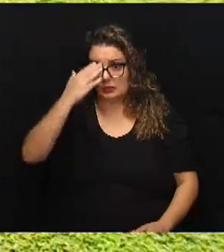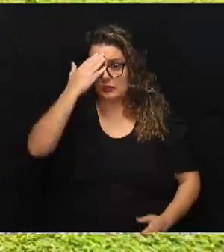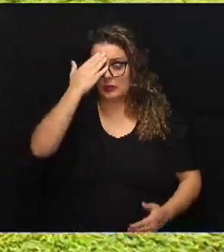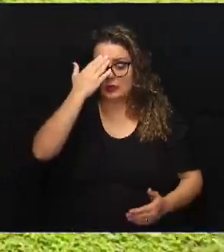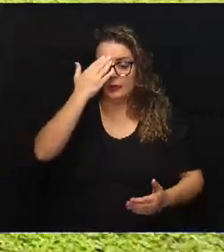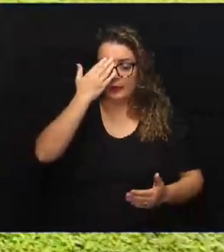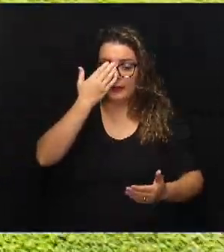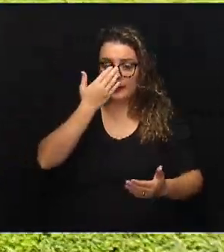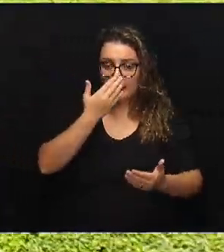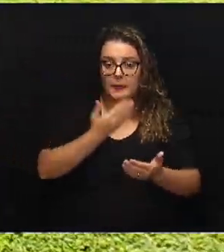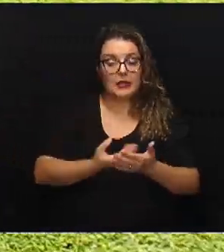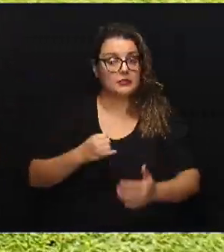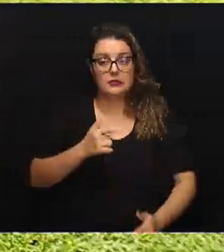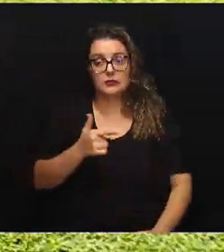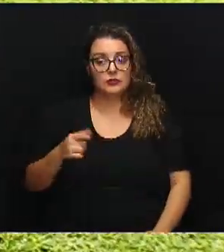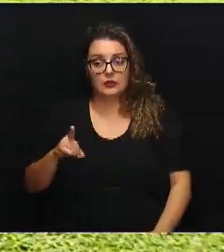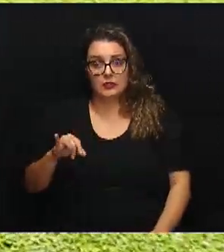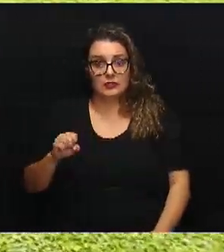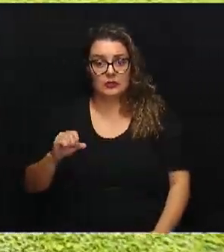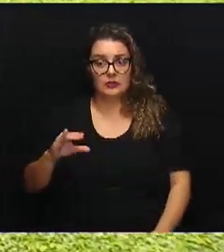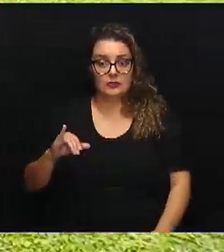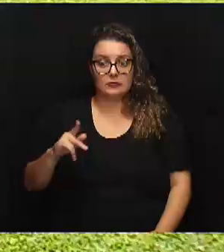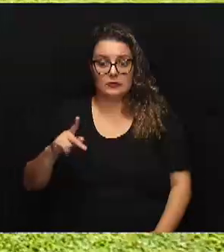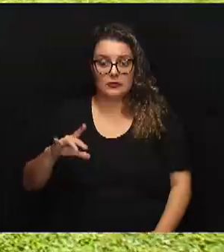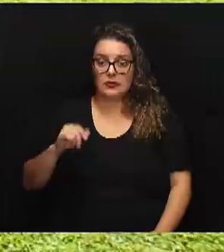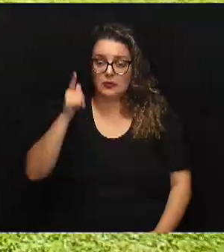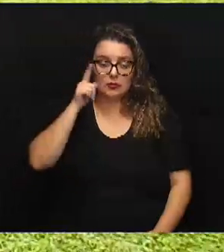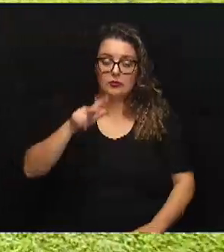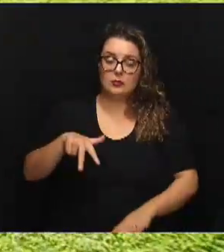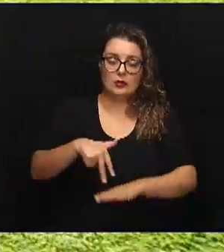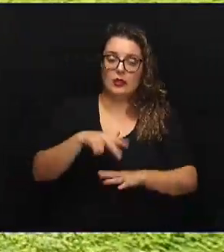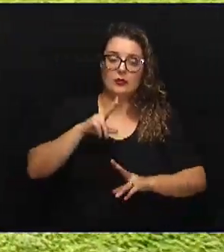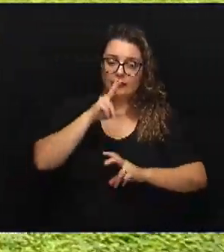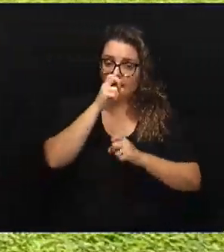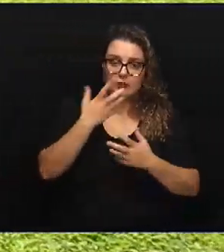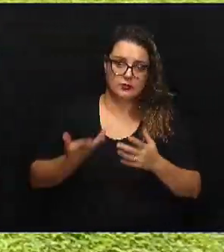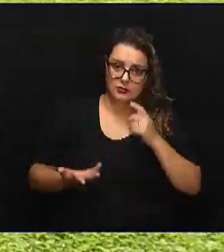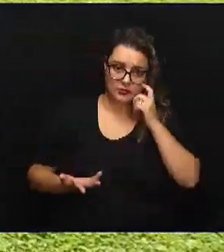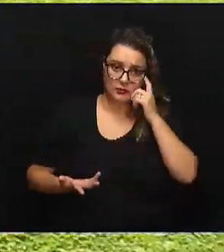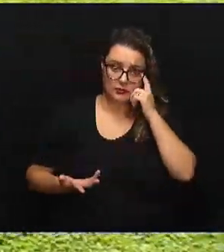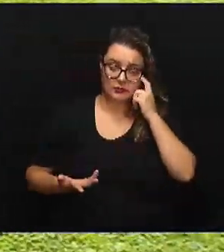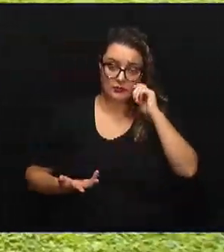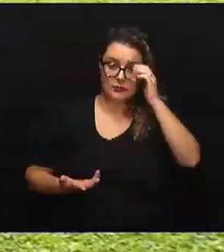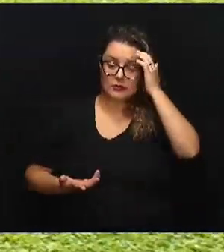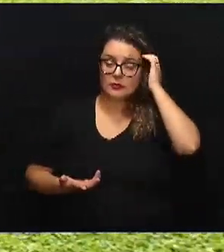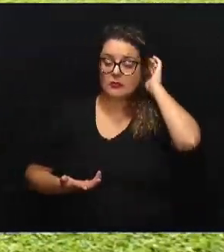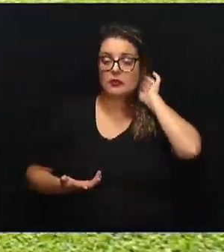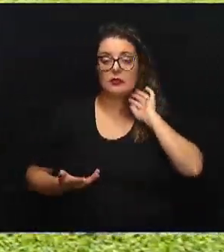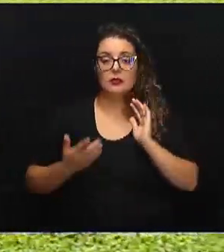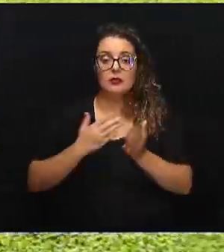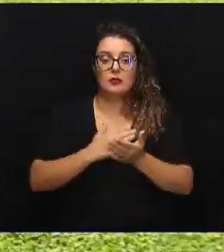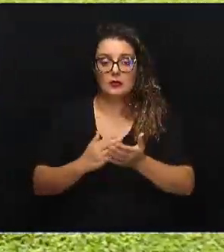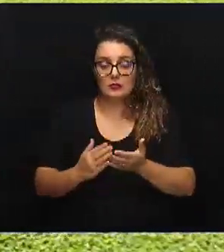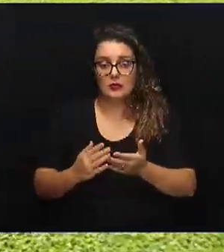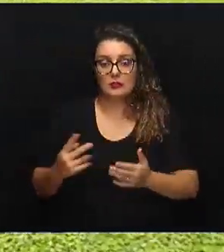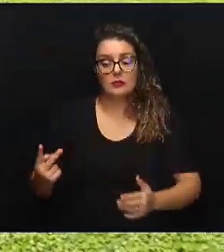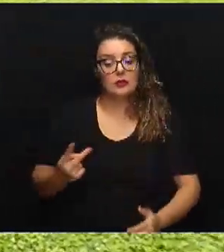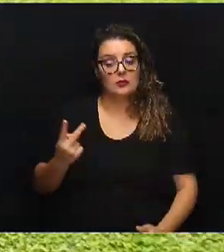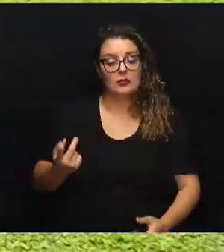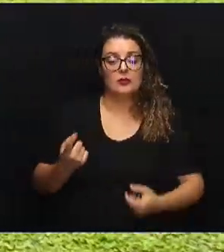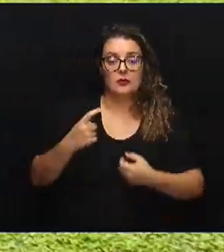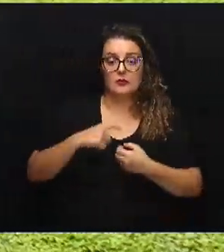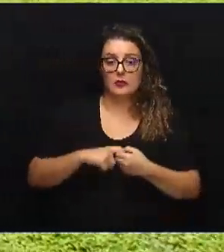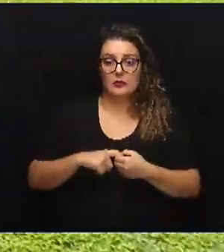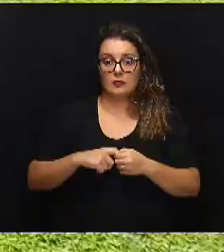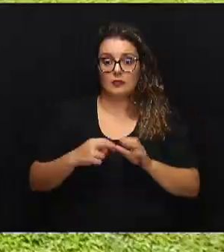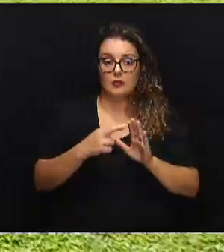sem disciplina, eles não conseguem ficar de pé. Então a gente começa pelo resgate dos valores, porque